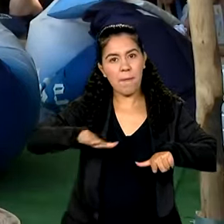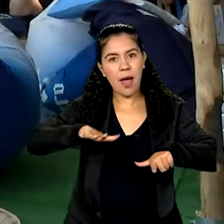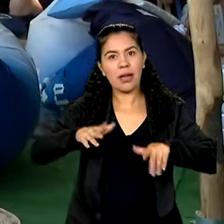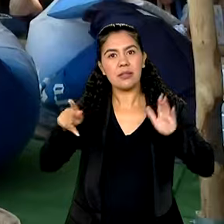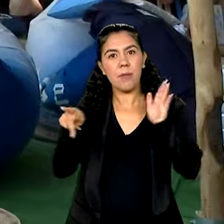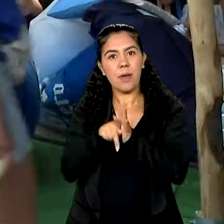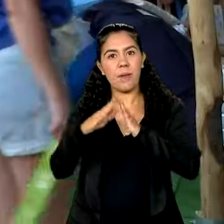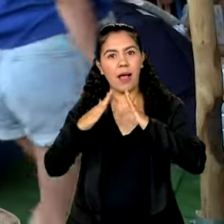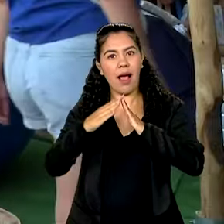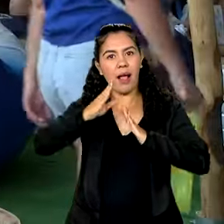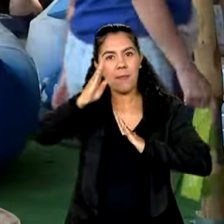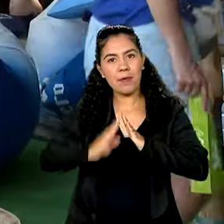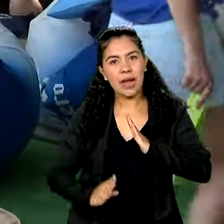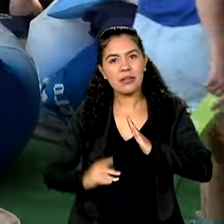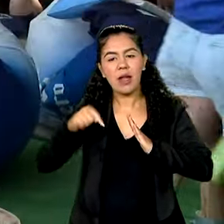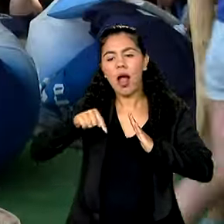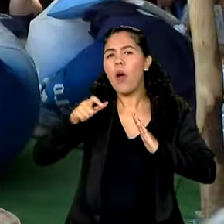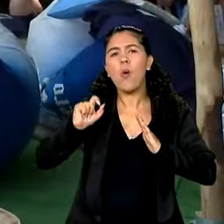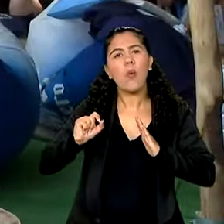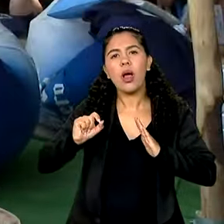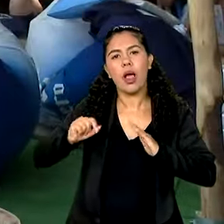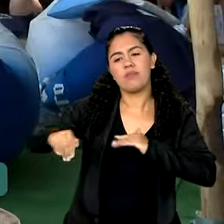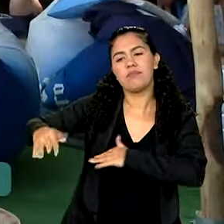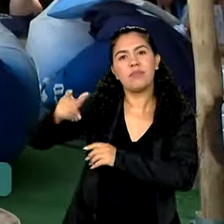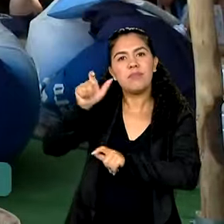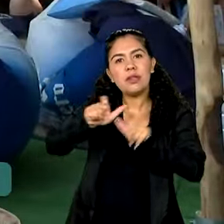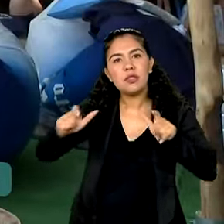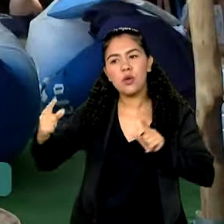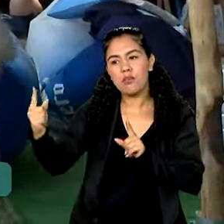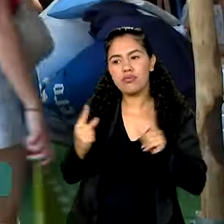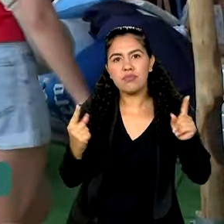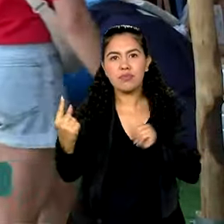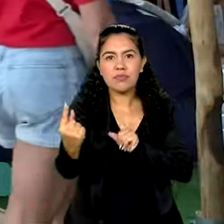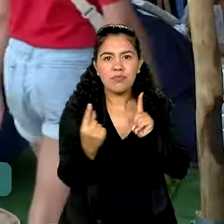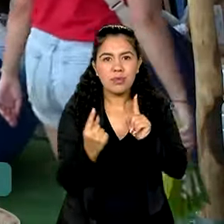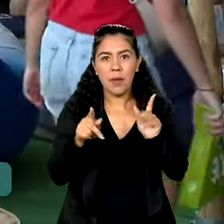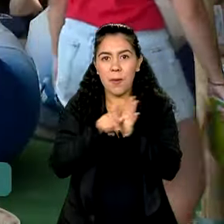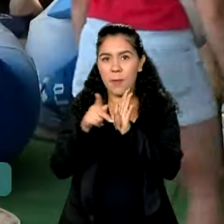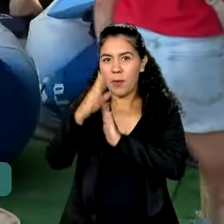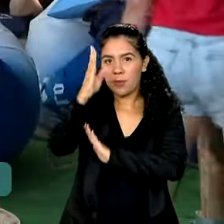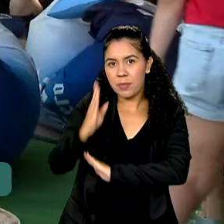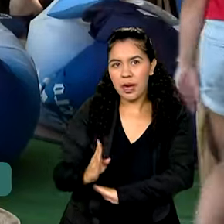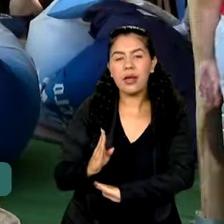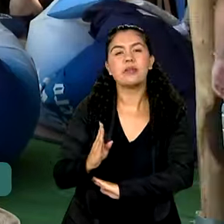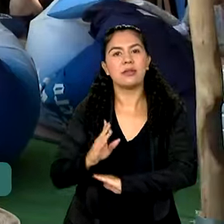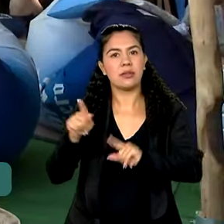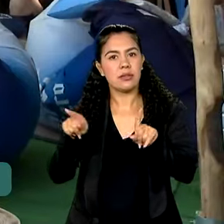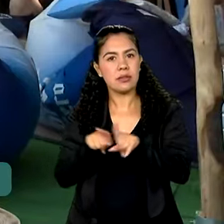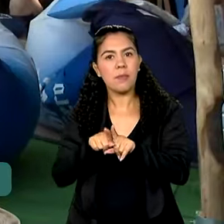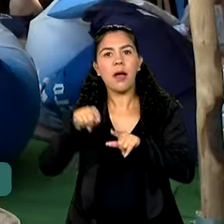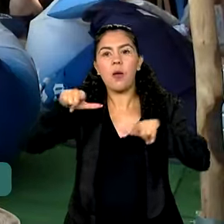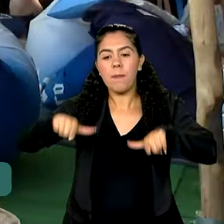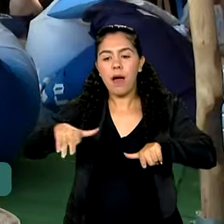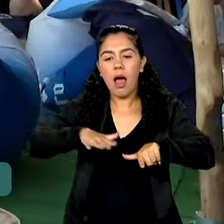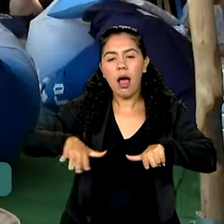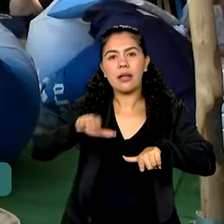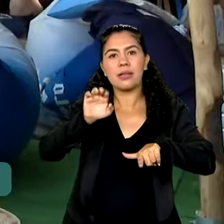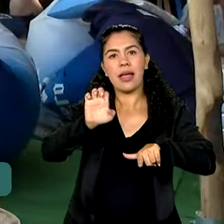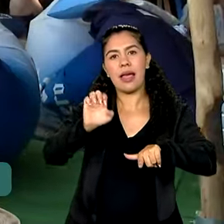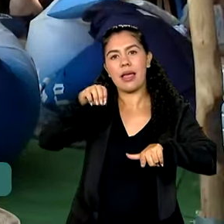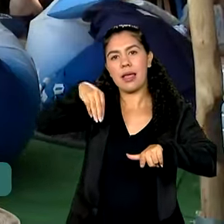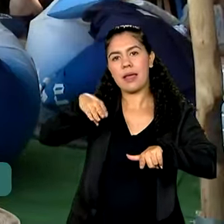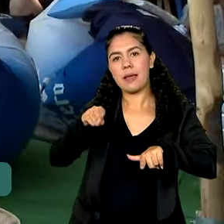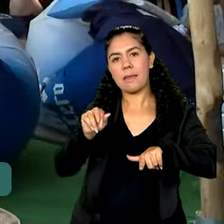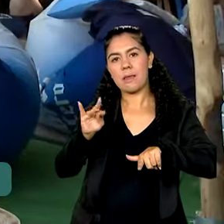ponto de encontro de torcedores, atletas e autoridades brasileiras. Esse espaço foi organizado pela Embratur, pelo Ministério do